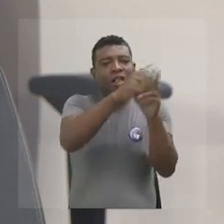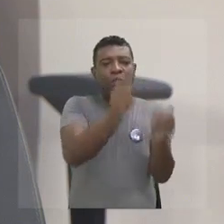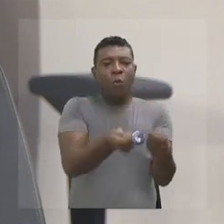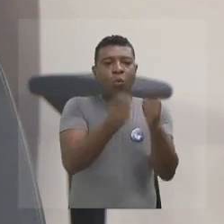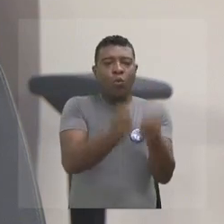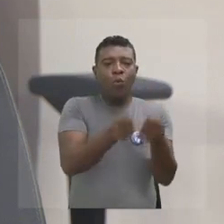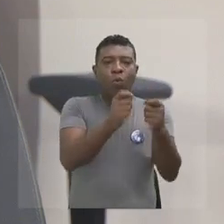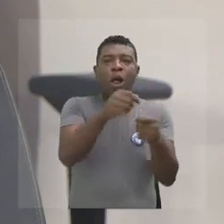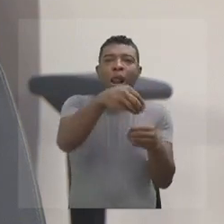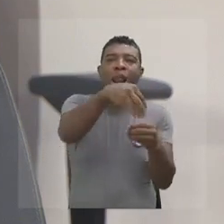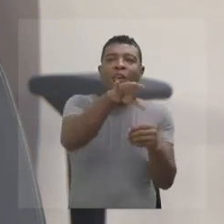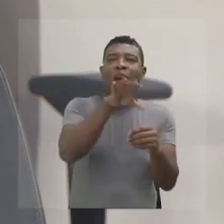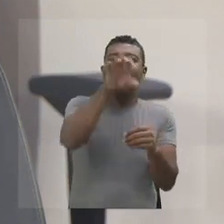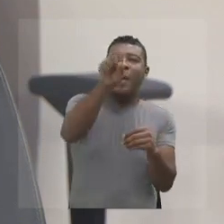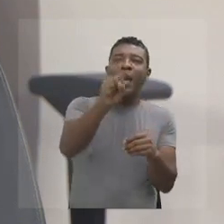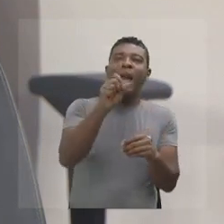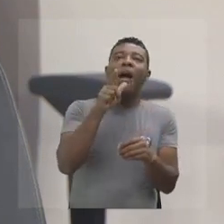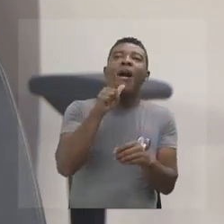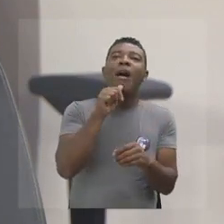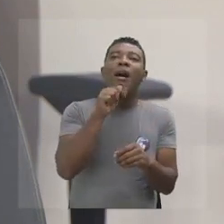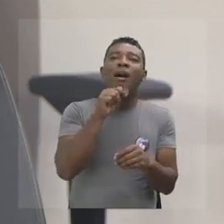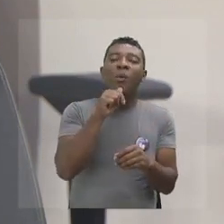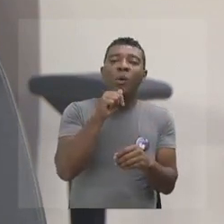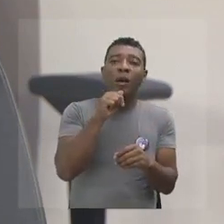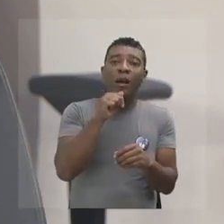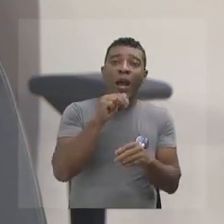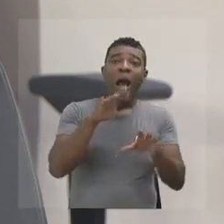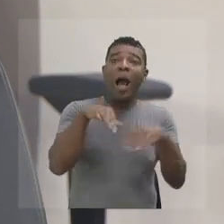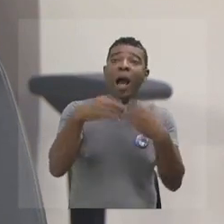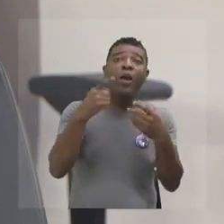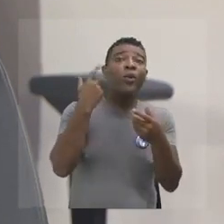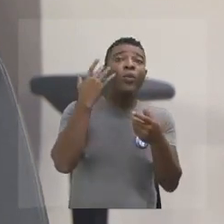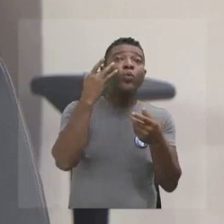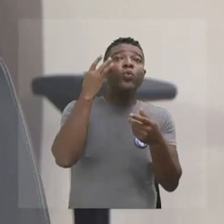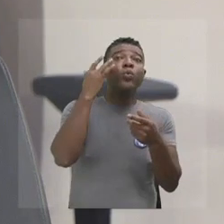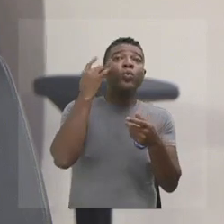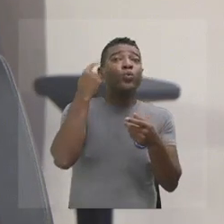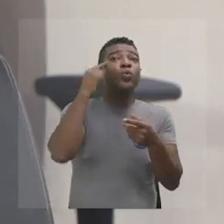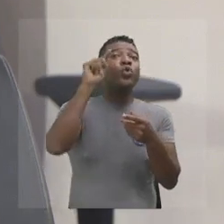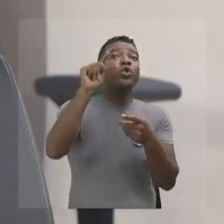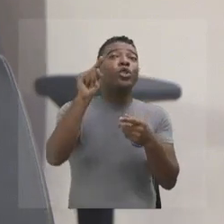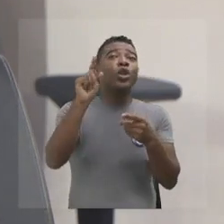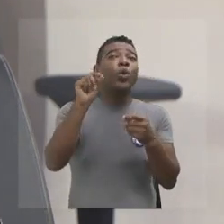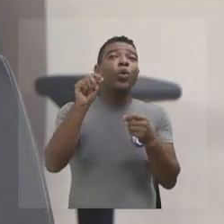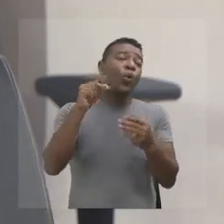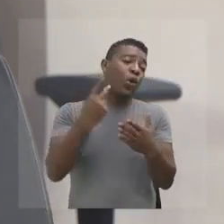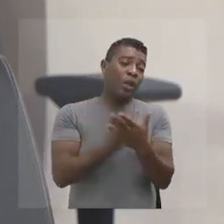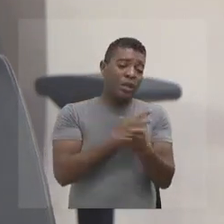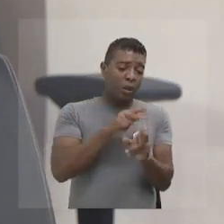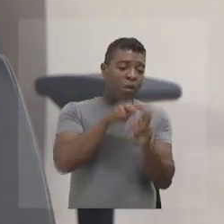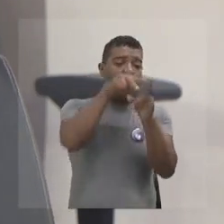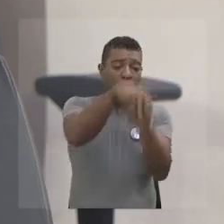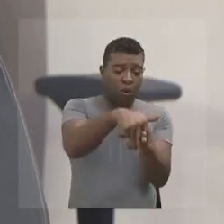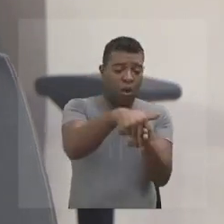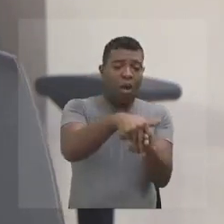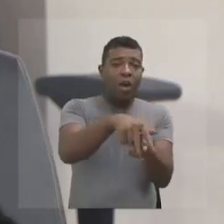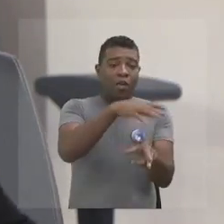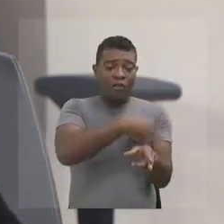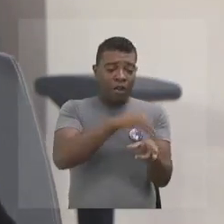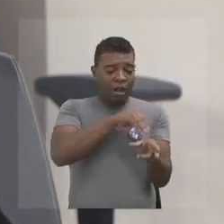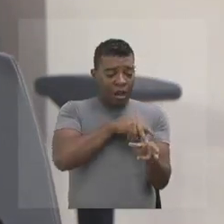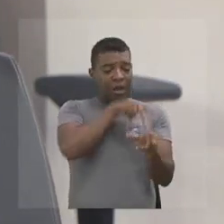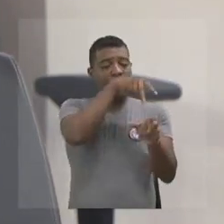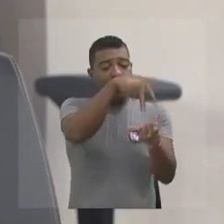confiança é desenvolvimento Regional que já queria que a gente devolvesse os recursos nos deu oportunidade agora ir para segunda etapa em relação